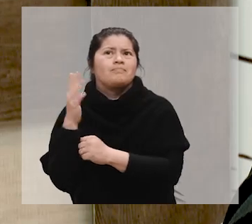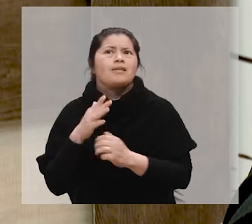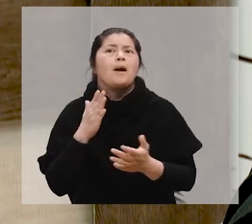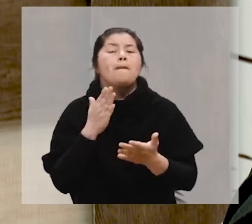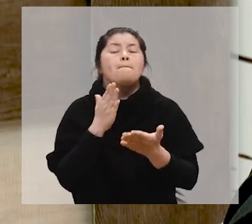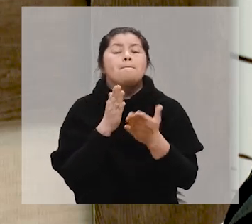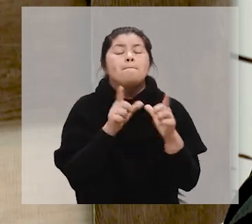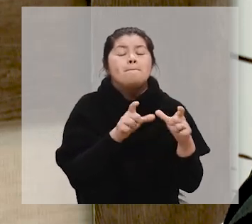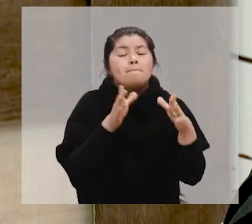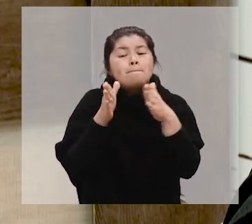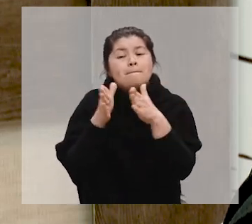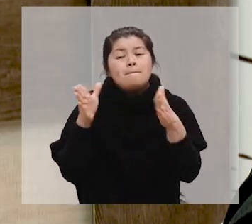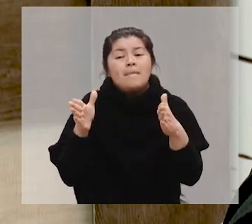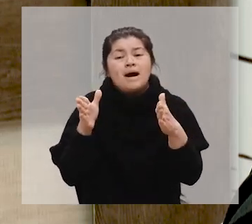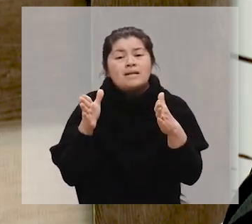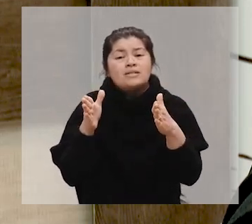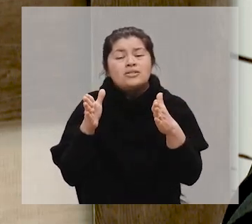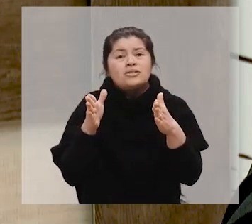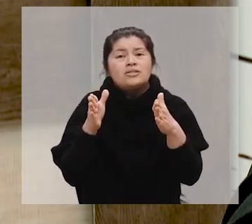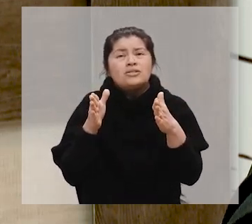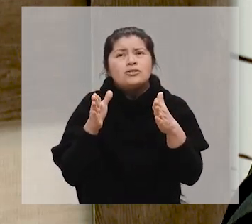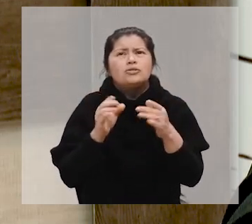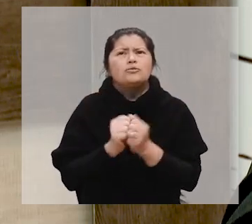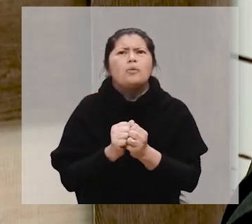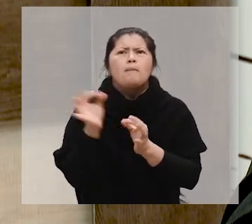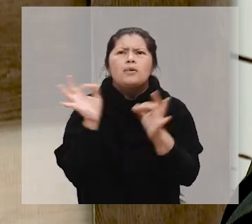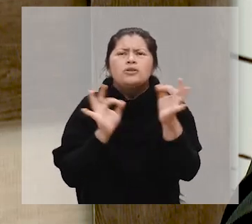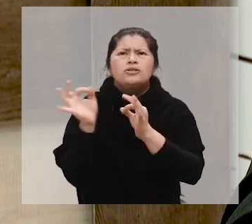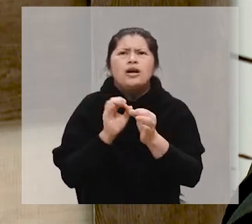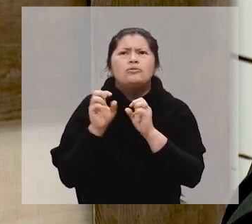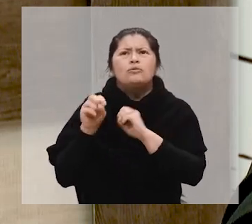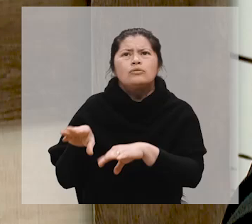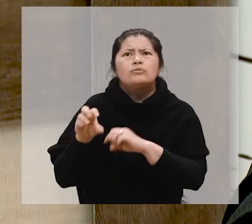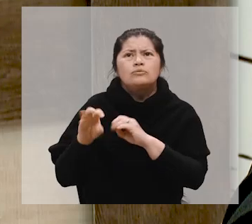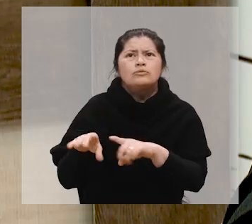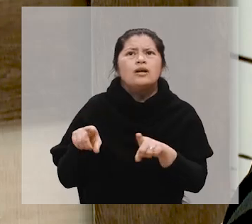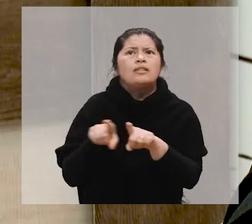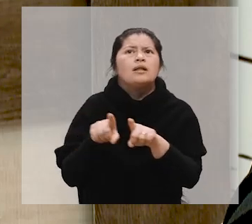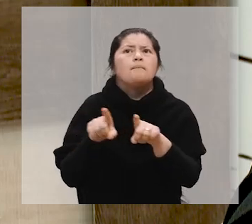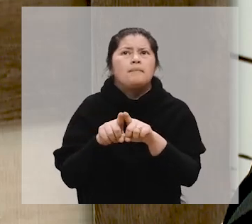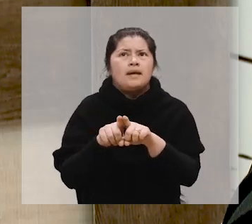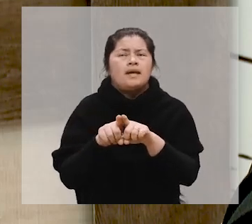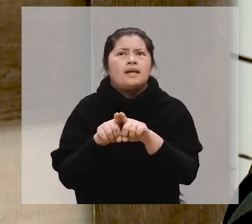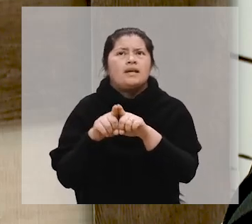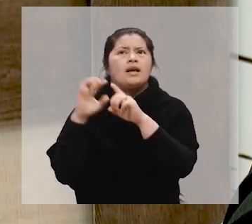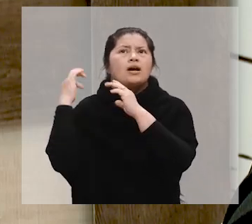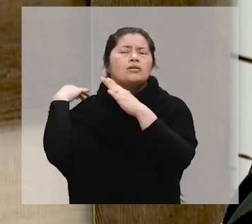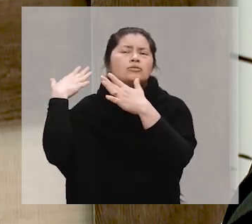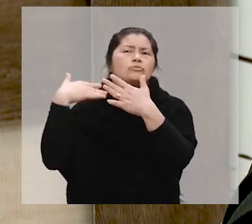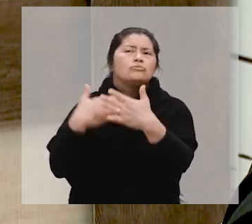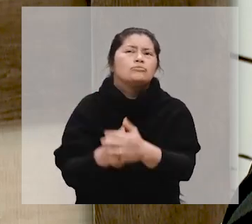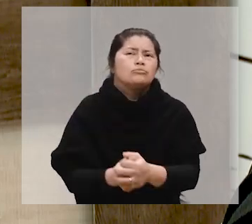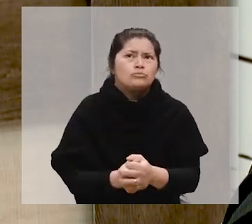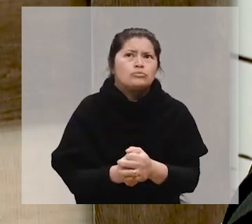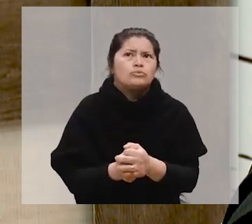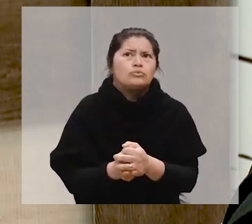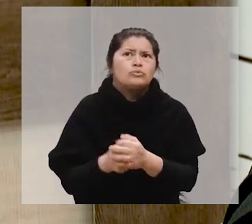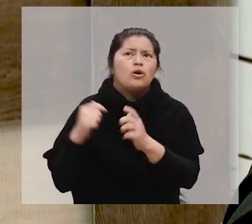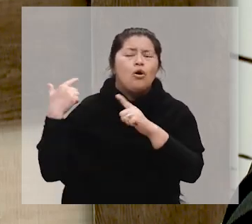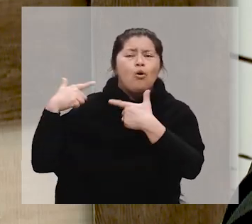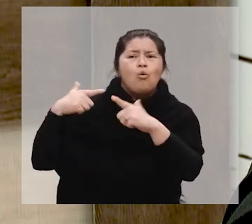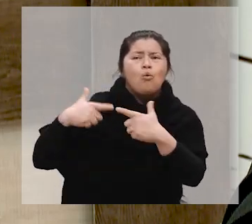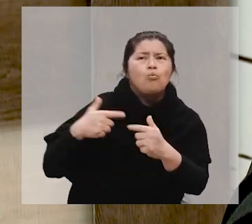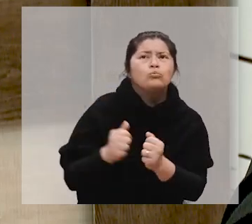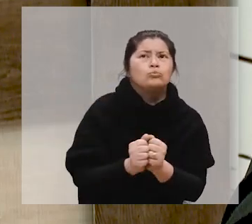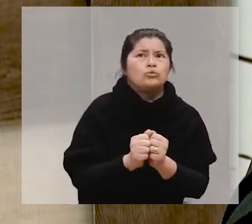Letras desta semana e parte de um projeto educacional amplo. Este livro que também tem ilustrações de